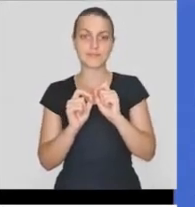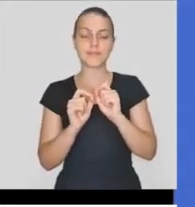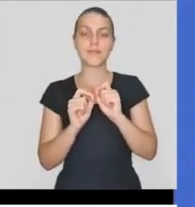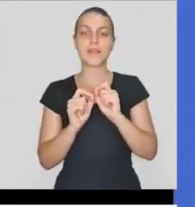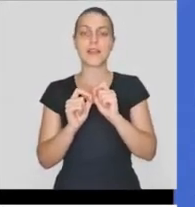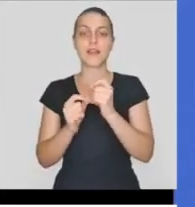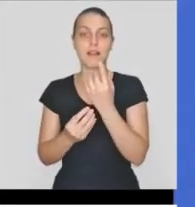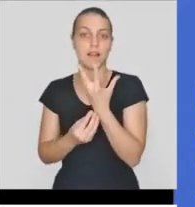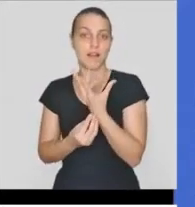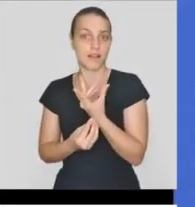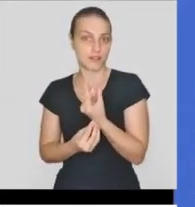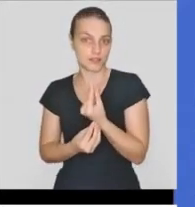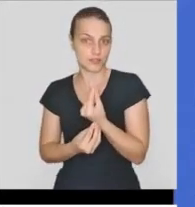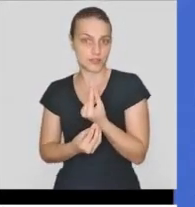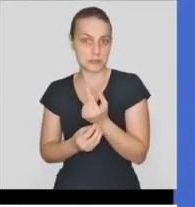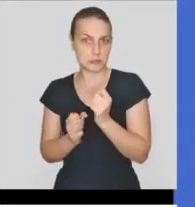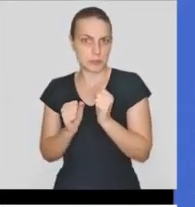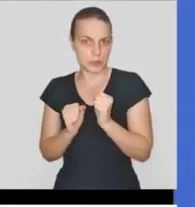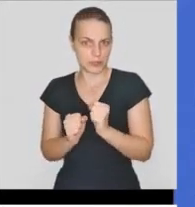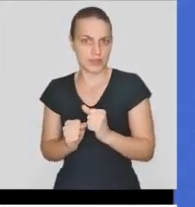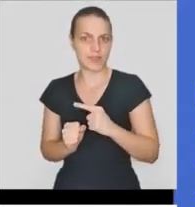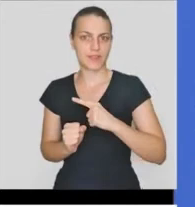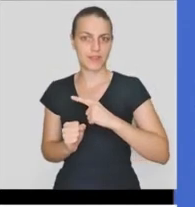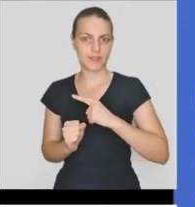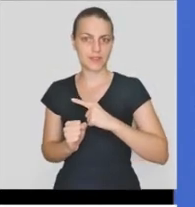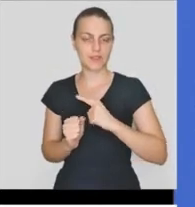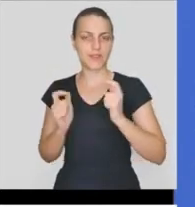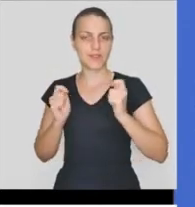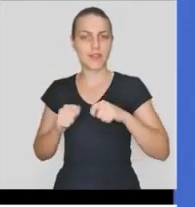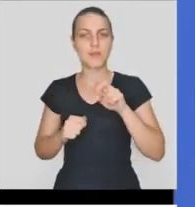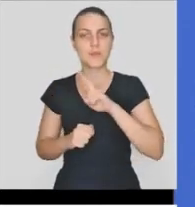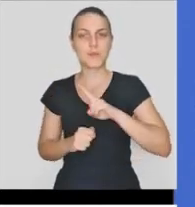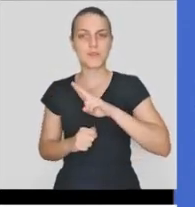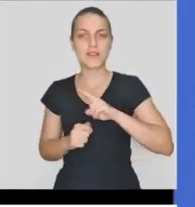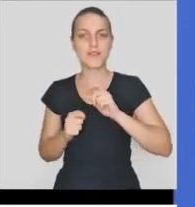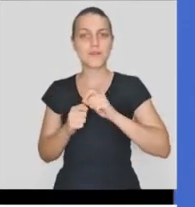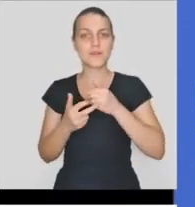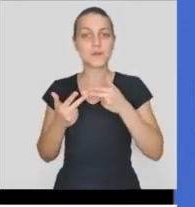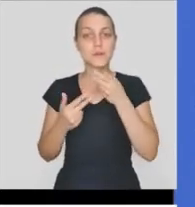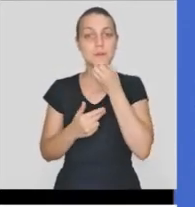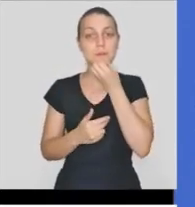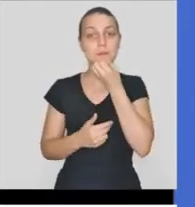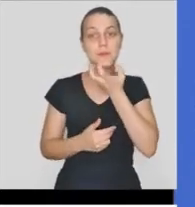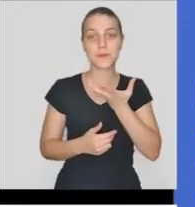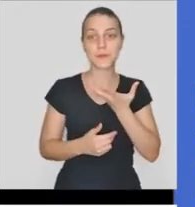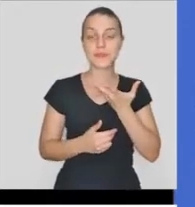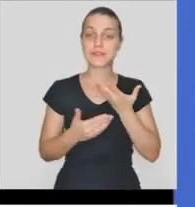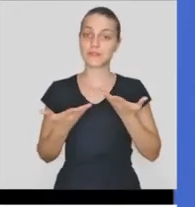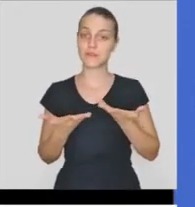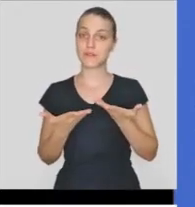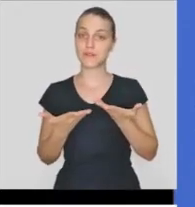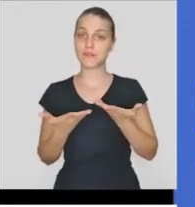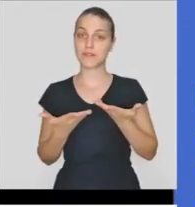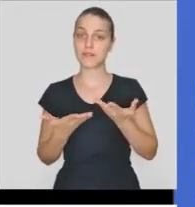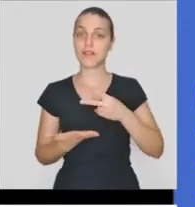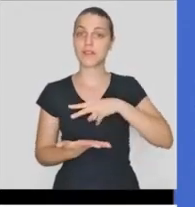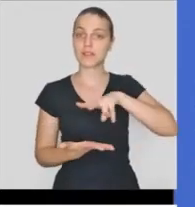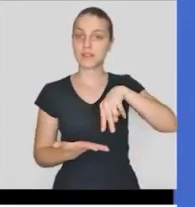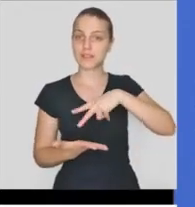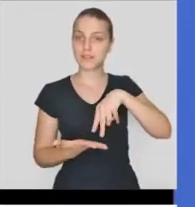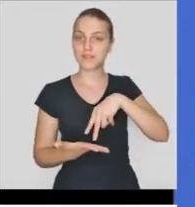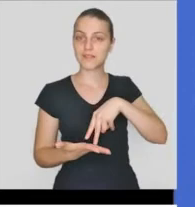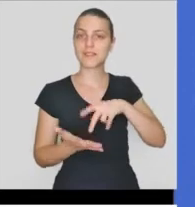A dança pode ser utilizada para o bem. Isso quer dizer o quê? Quando a dança ou a arte é usada